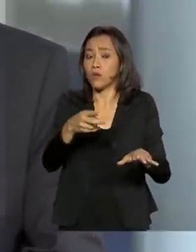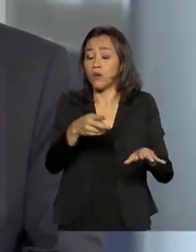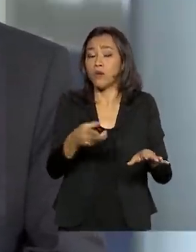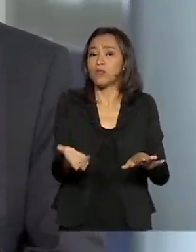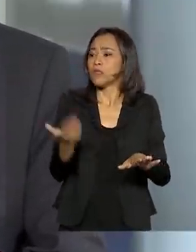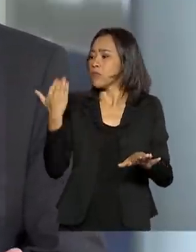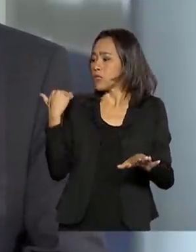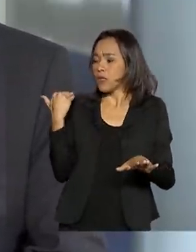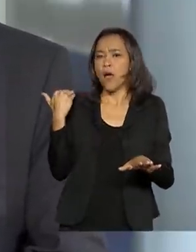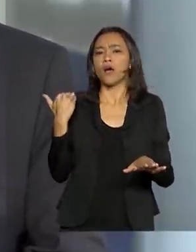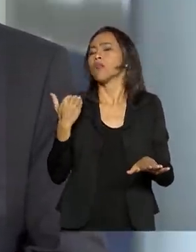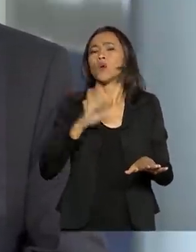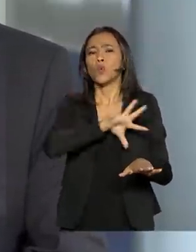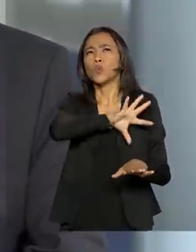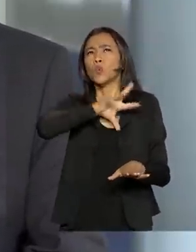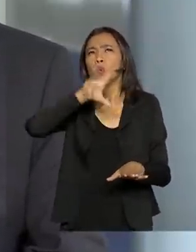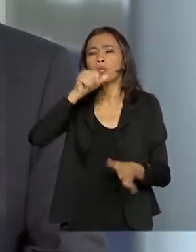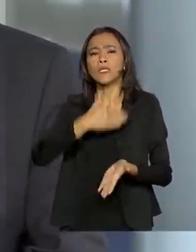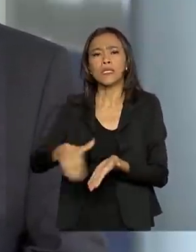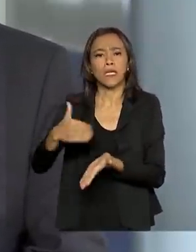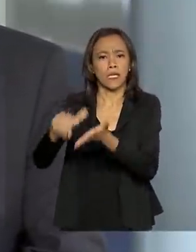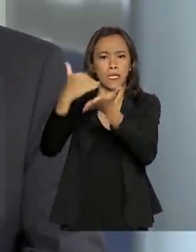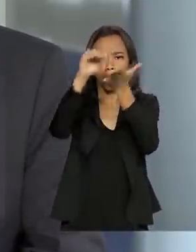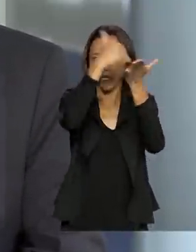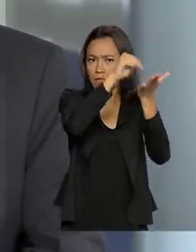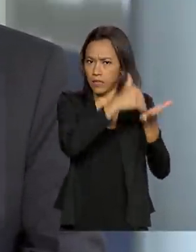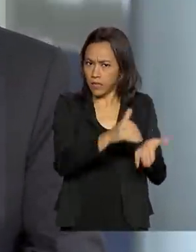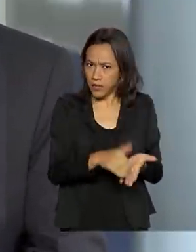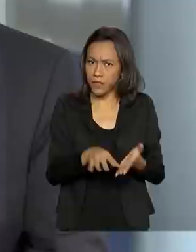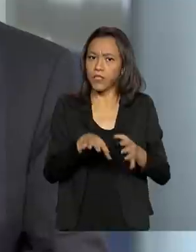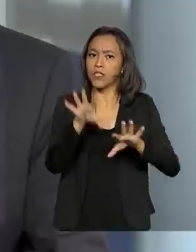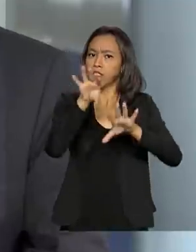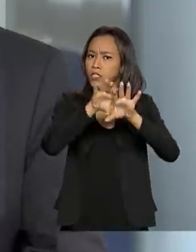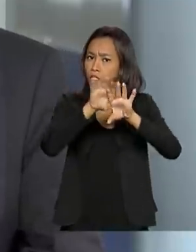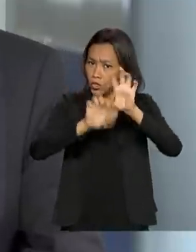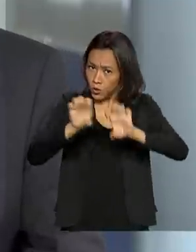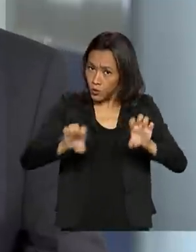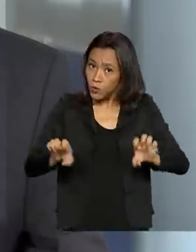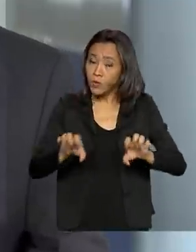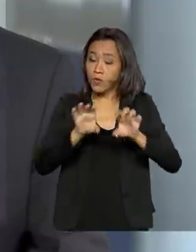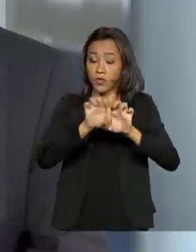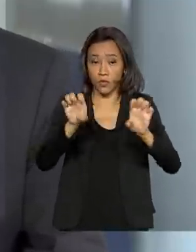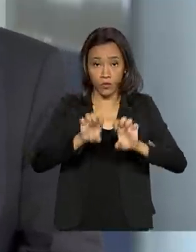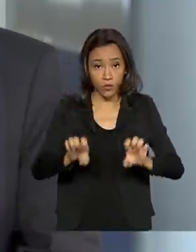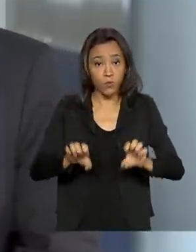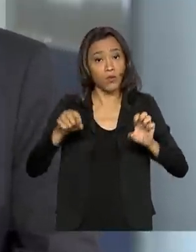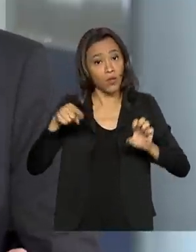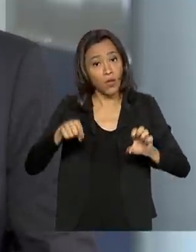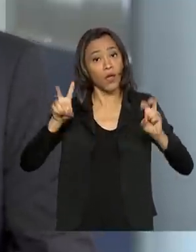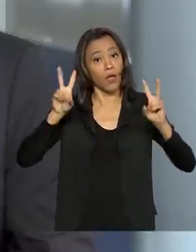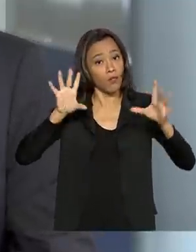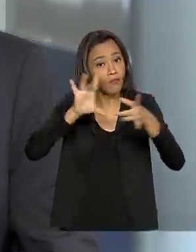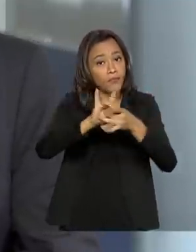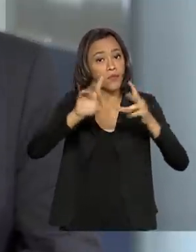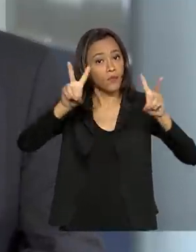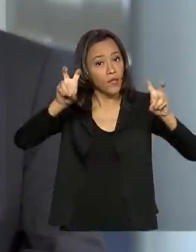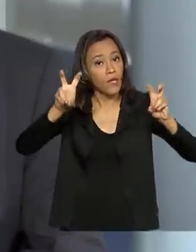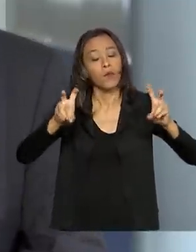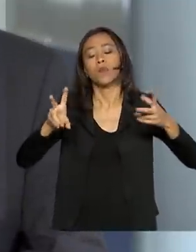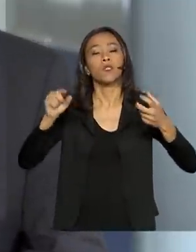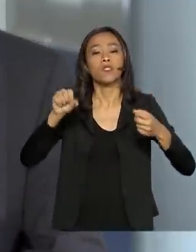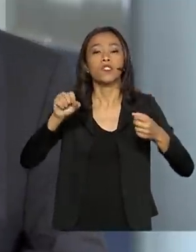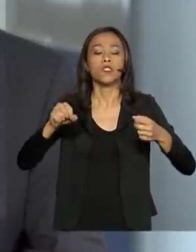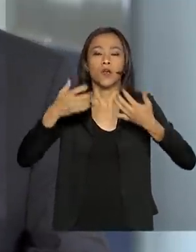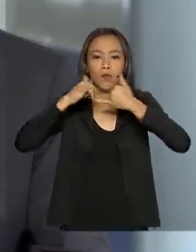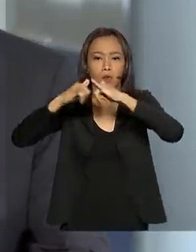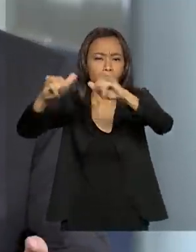todas as secretarias de infraestrutura que tratam dessa questão de energia, da questão de combustíveis,